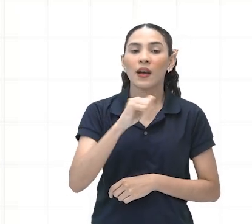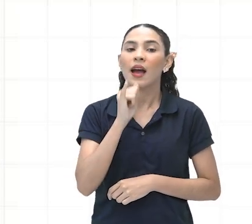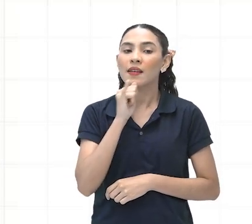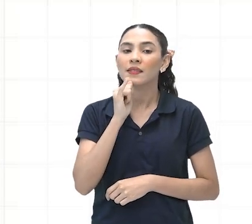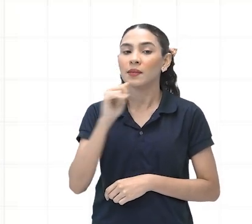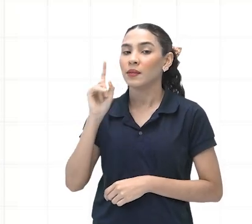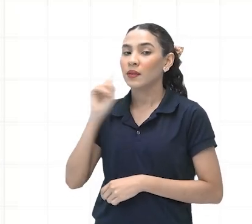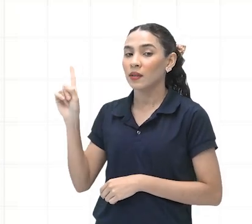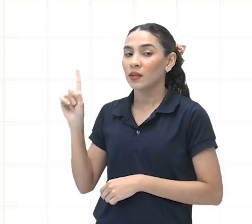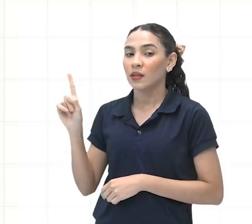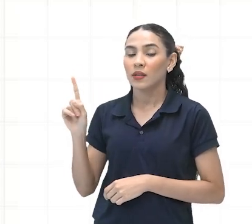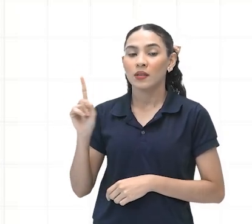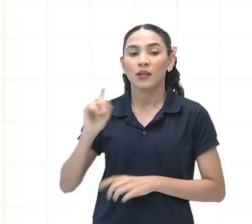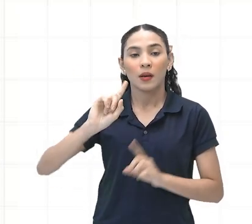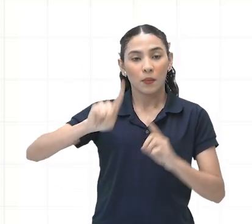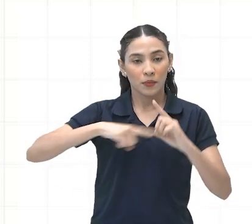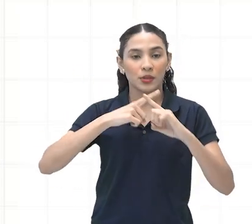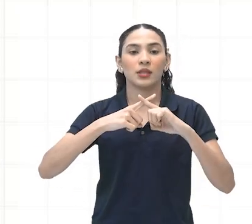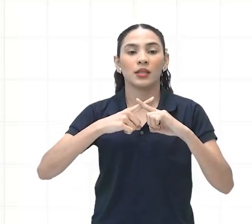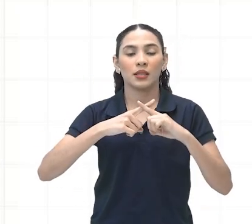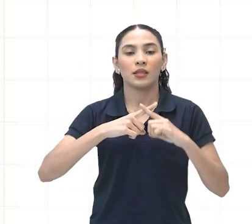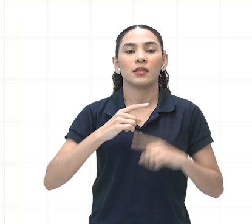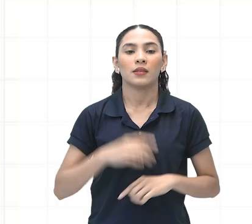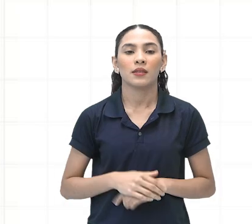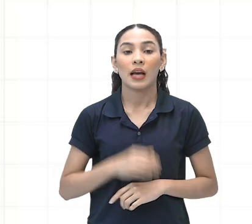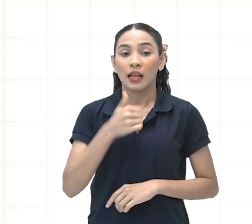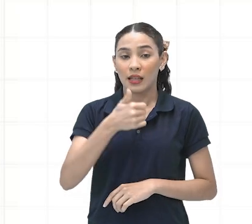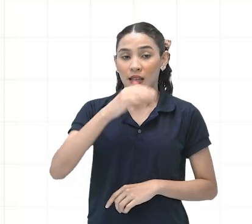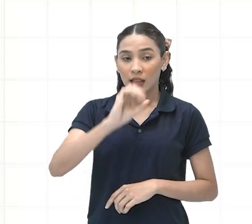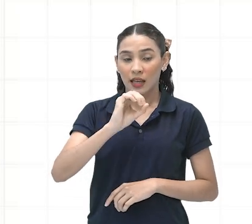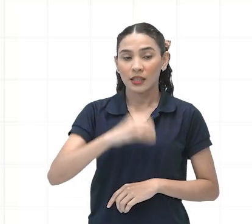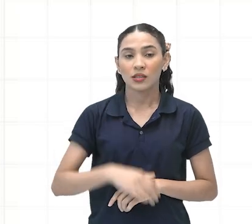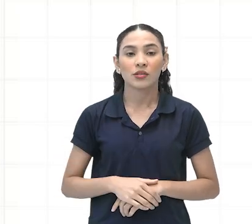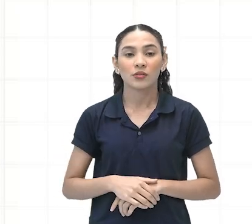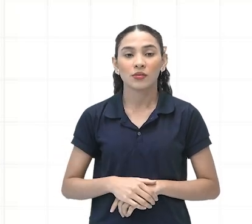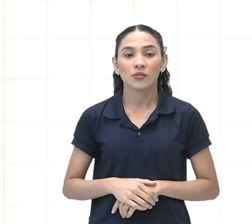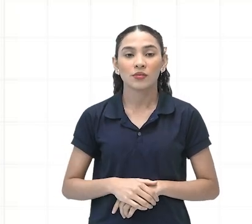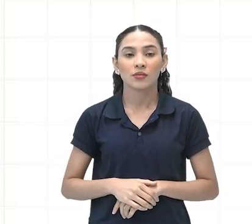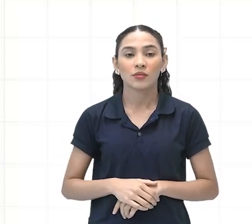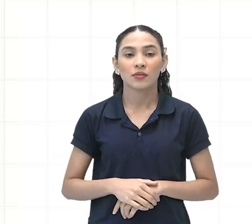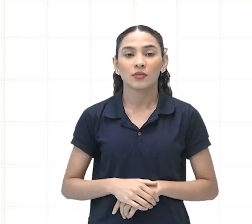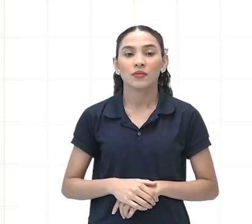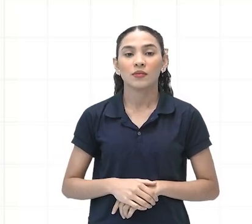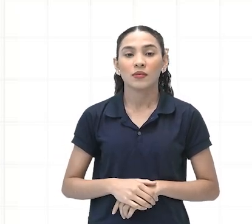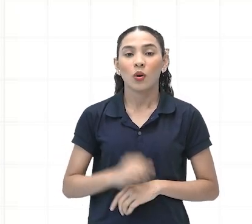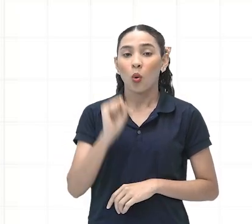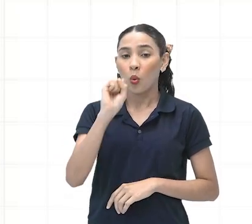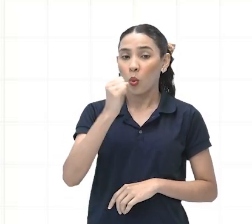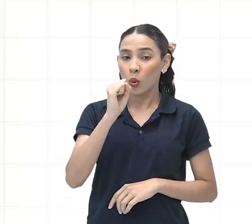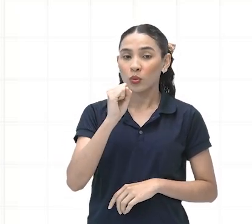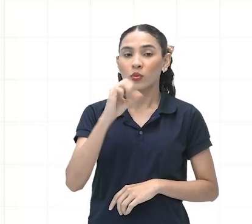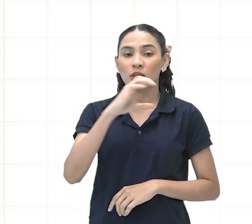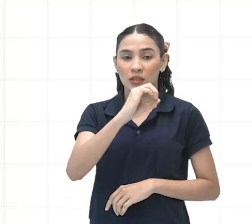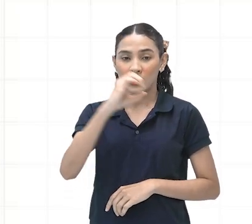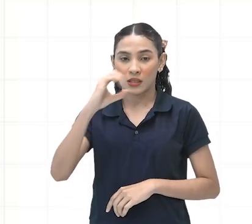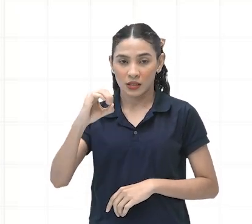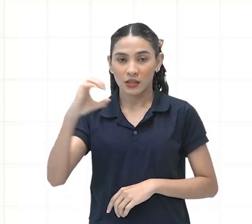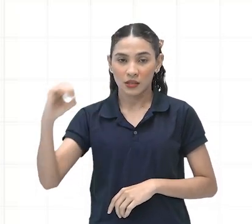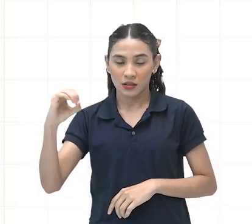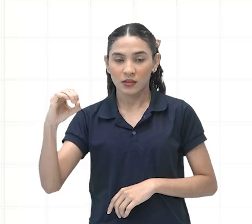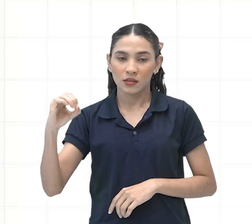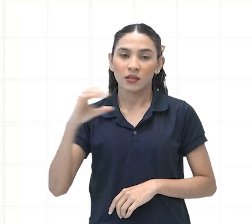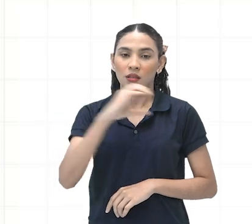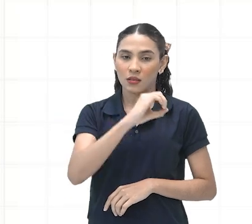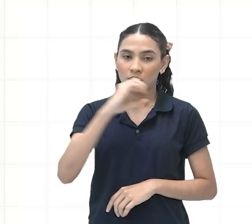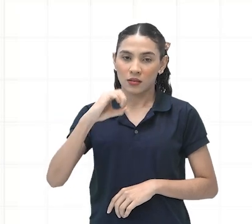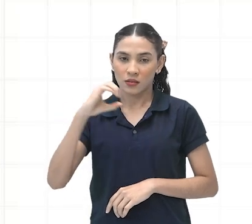número aqui eu vou multiplicar por 10, com um número com 8 zeros. Tudo